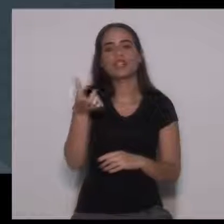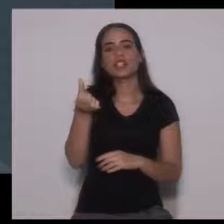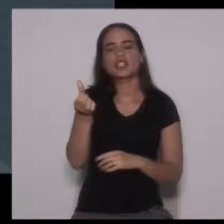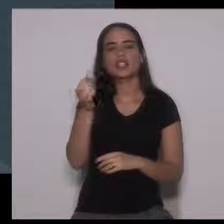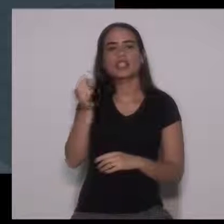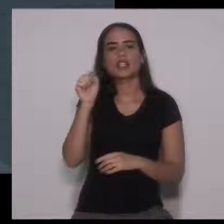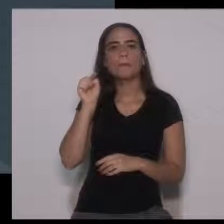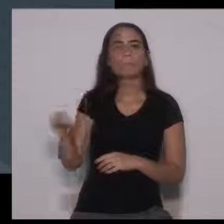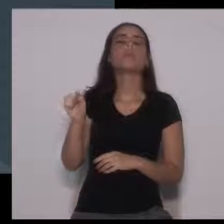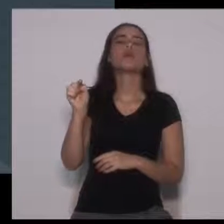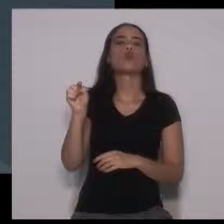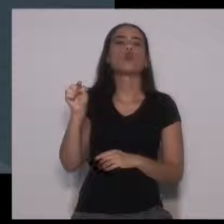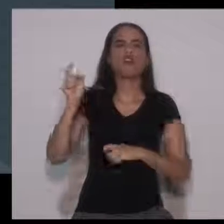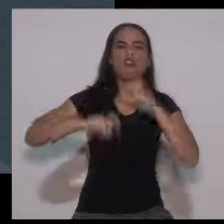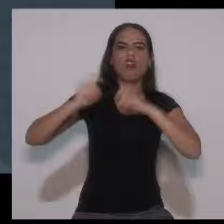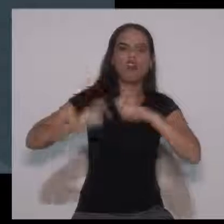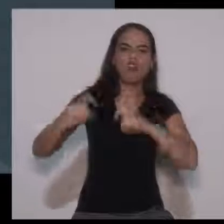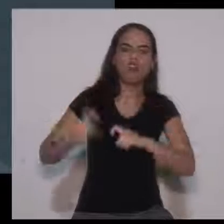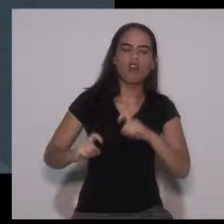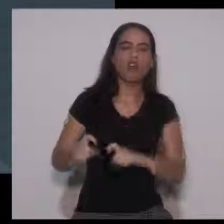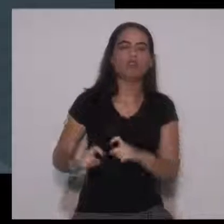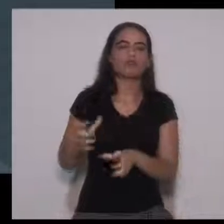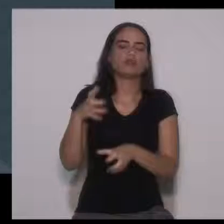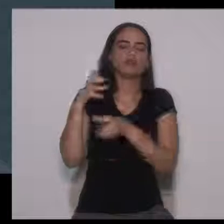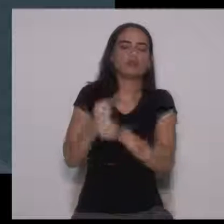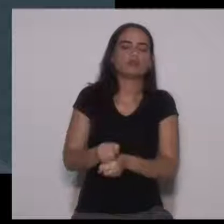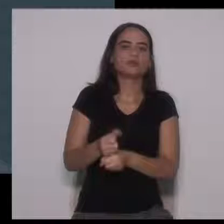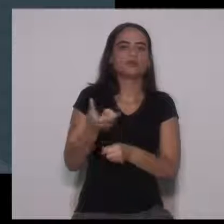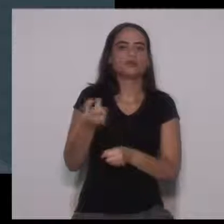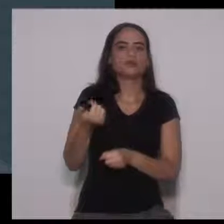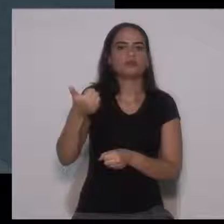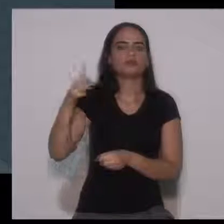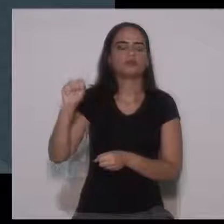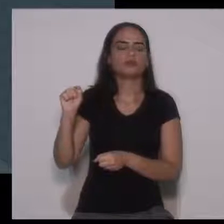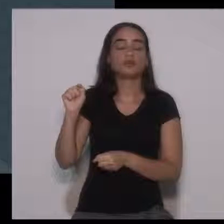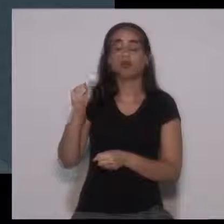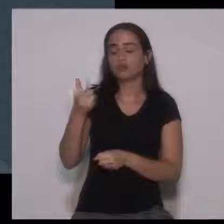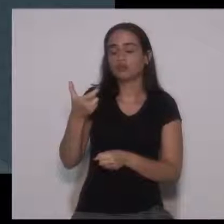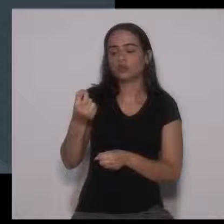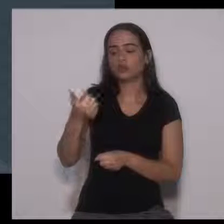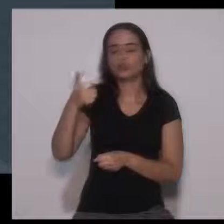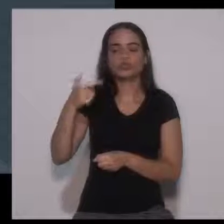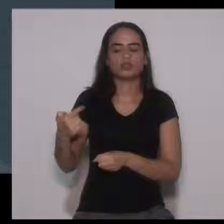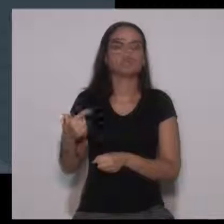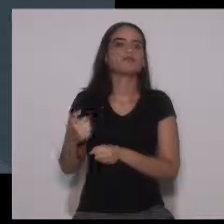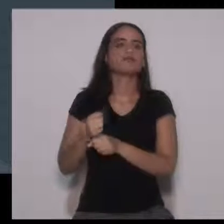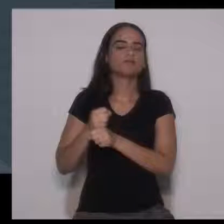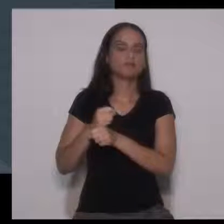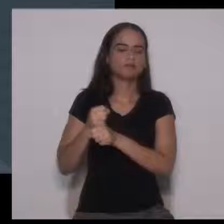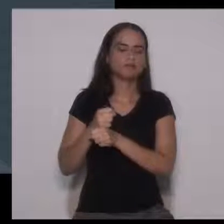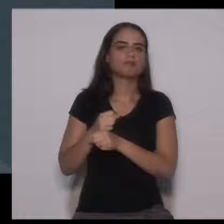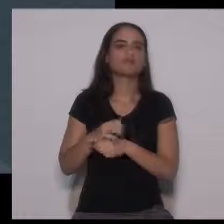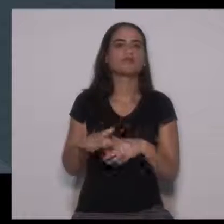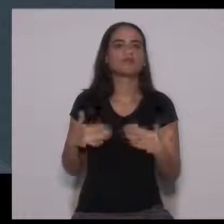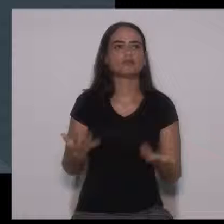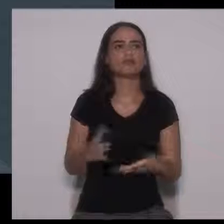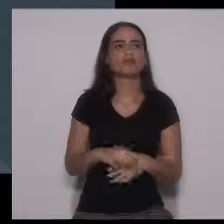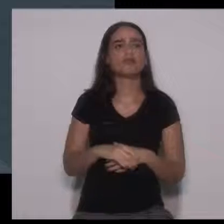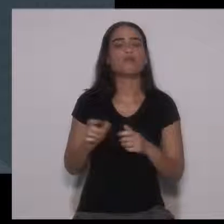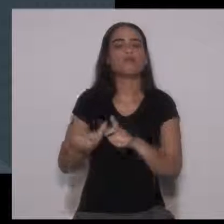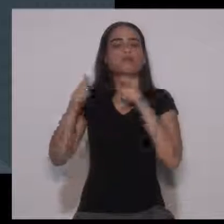mil estupros em 2017. Uma parcela de vulneráveis, mas a maioria são de